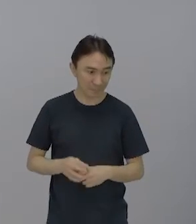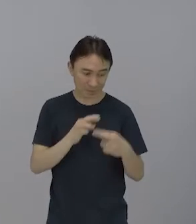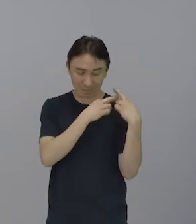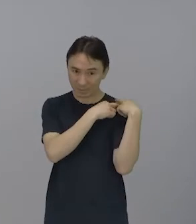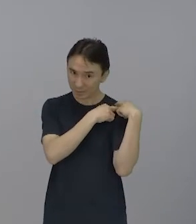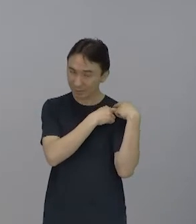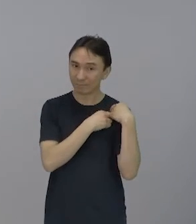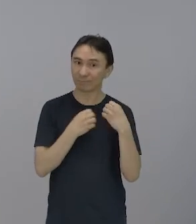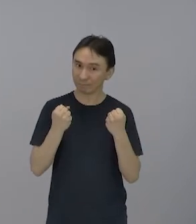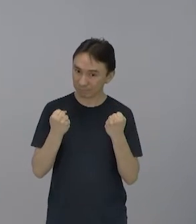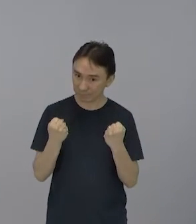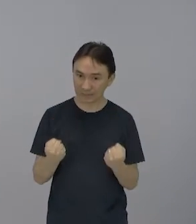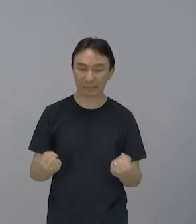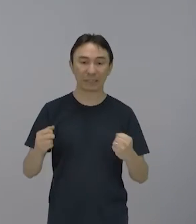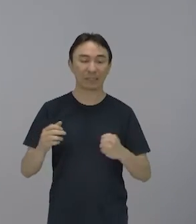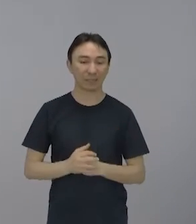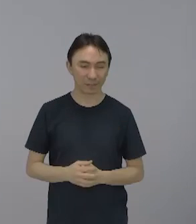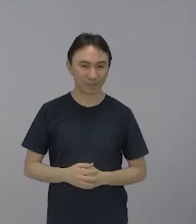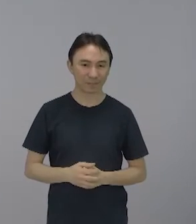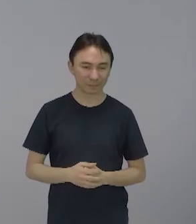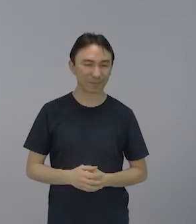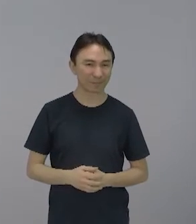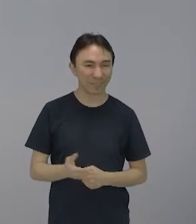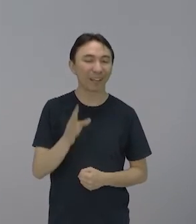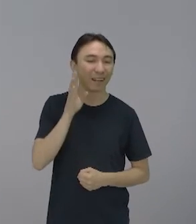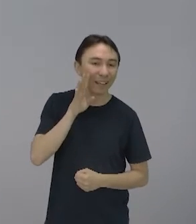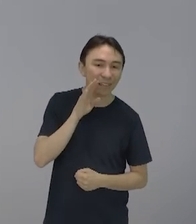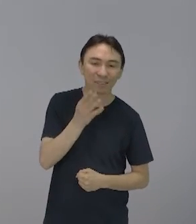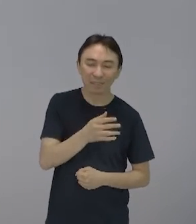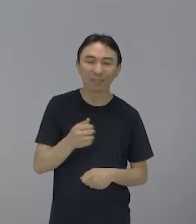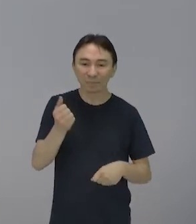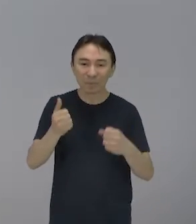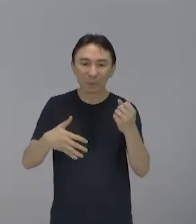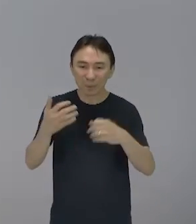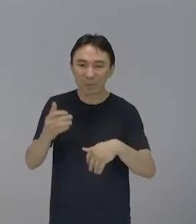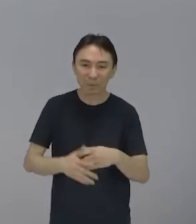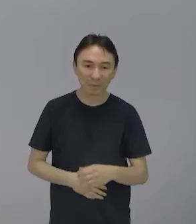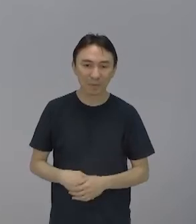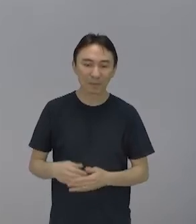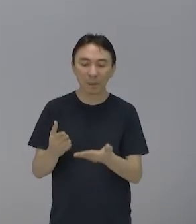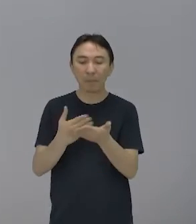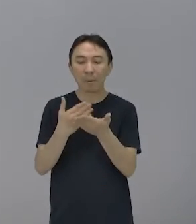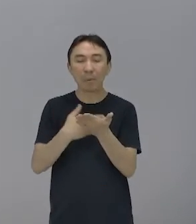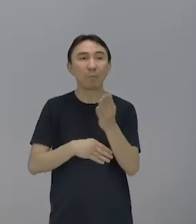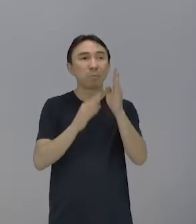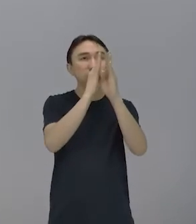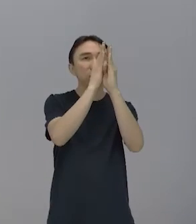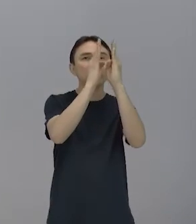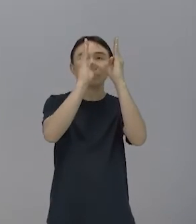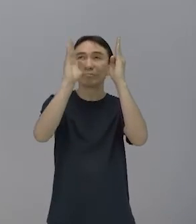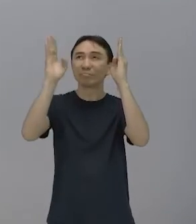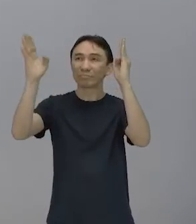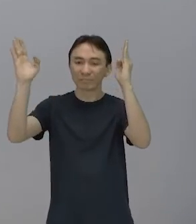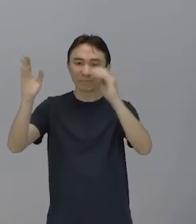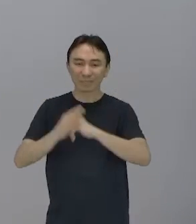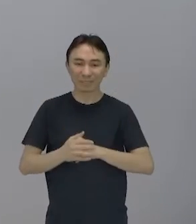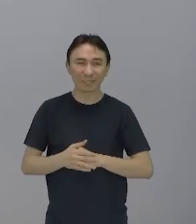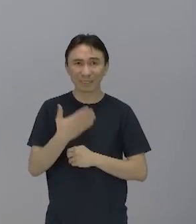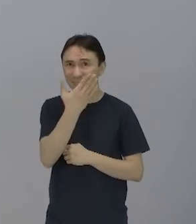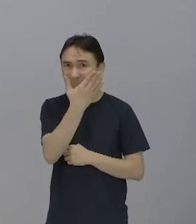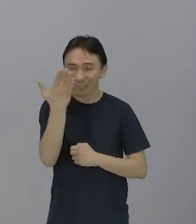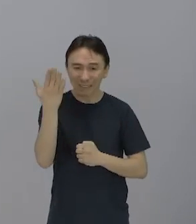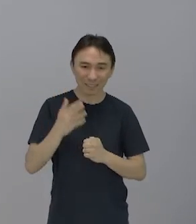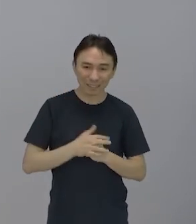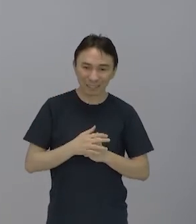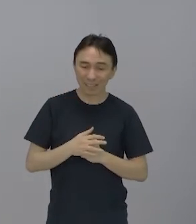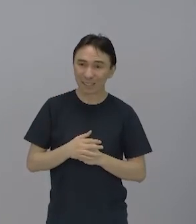falou, né? Das bibliotecas, que nas bibliotecas hoje em dia o pessoal não conhece muito bem a biblioteca, né? A biblioteca é quase o streaming de